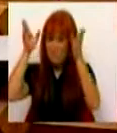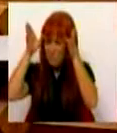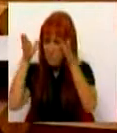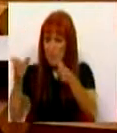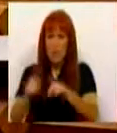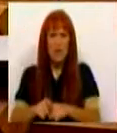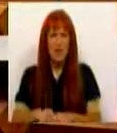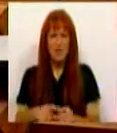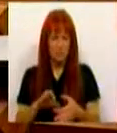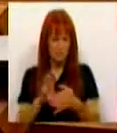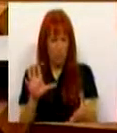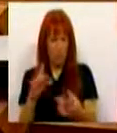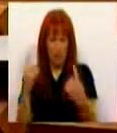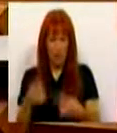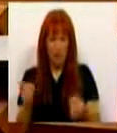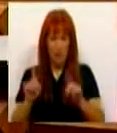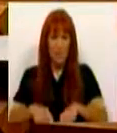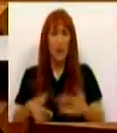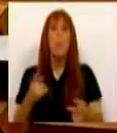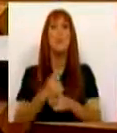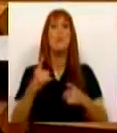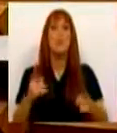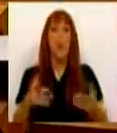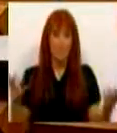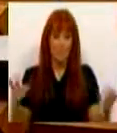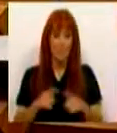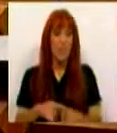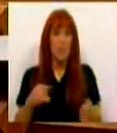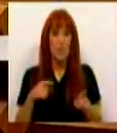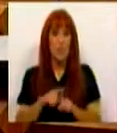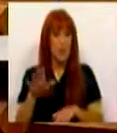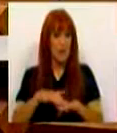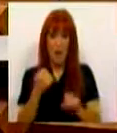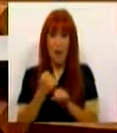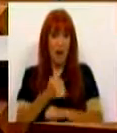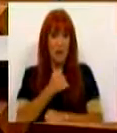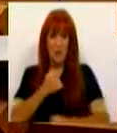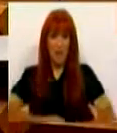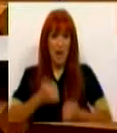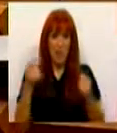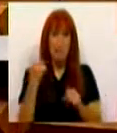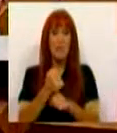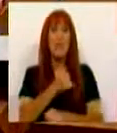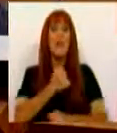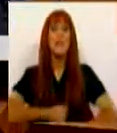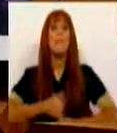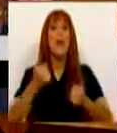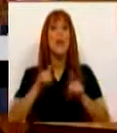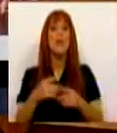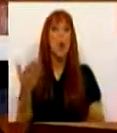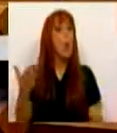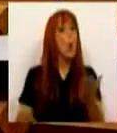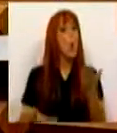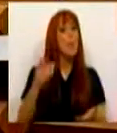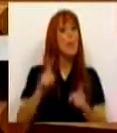é inconsistência. É inconsistência. Porquê? Nem sequer fizeram o trabalho de casa bem feito. O trabalho de casa bem feito era